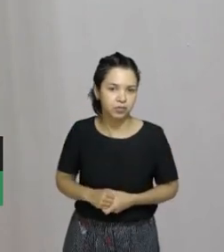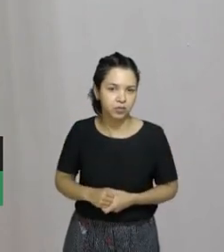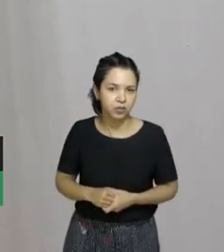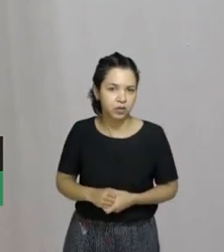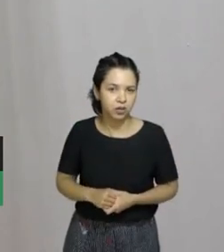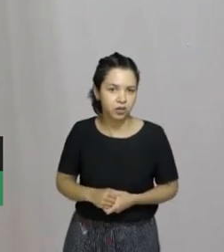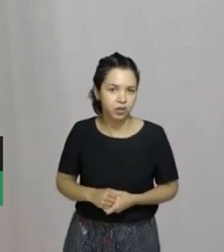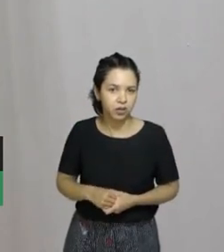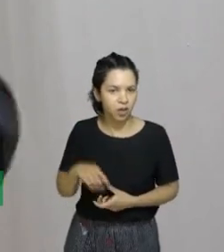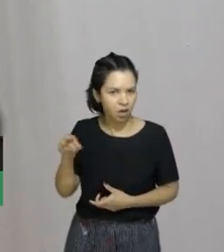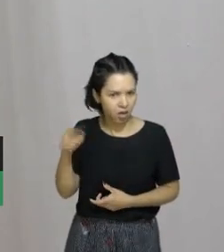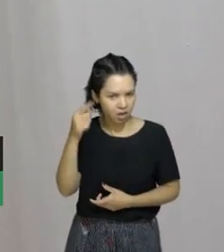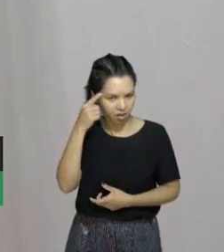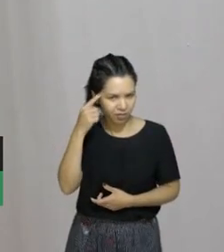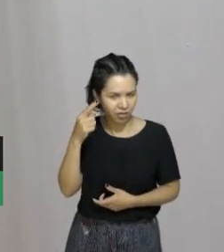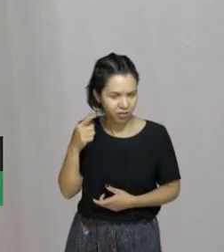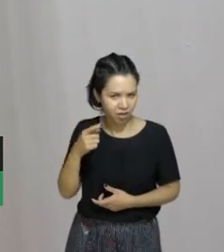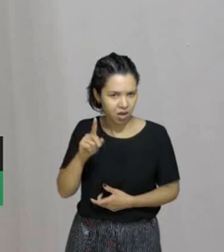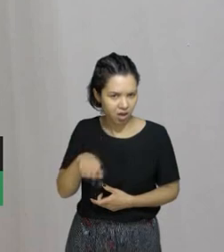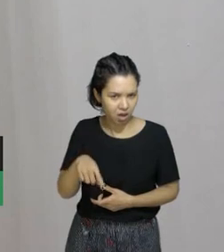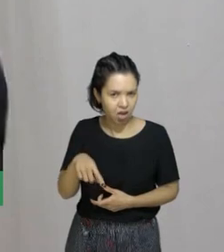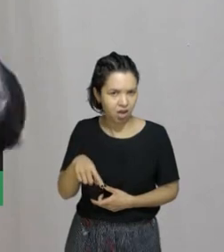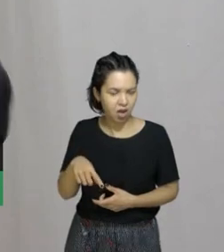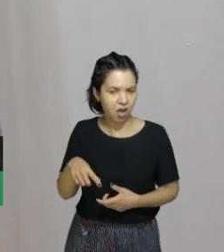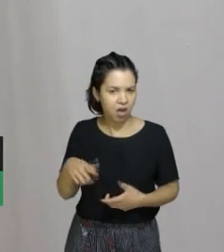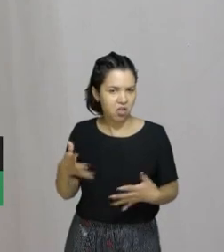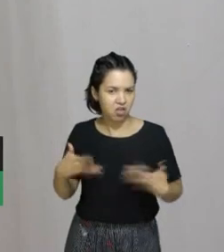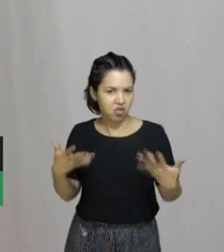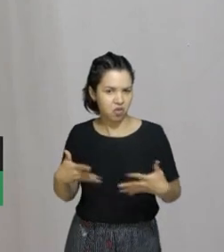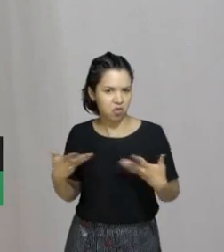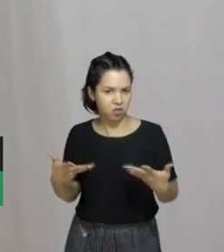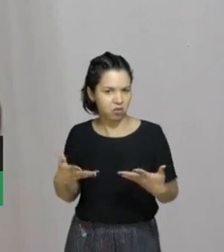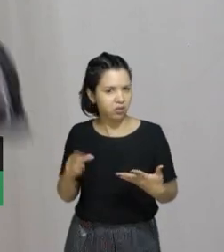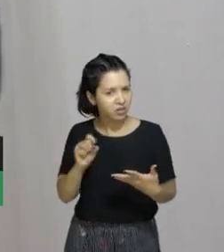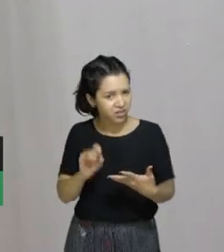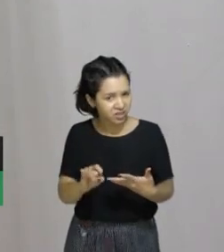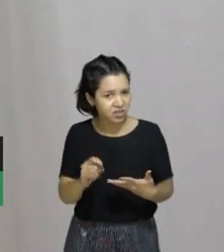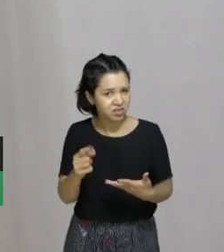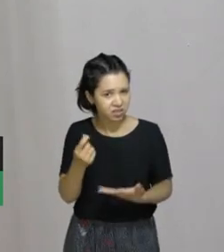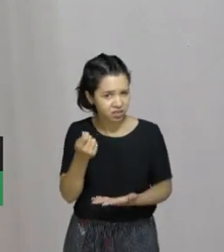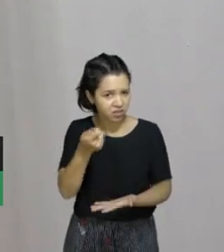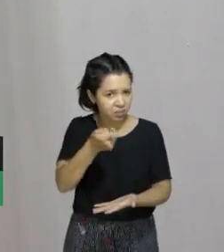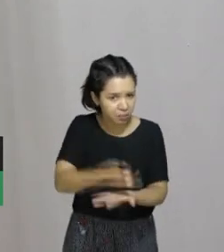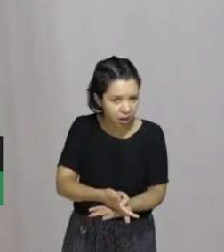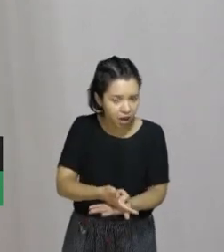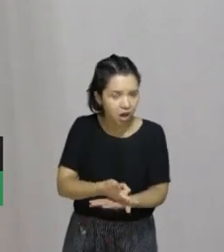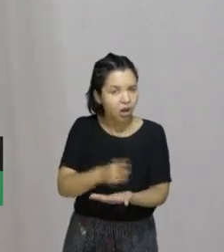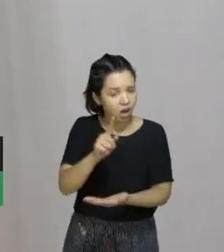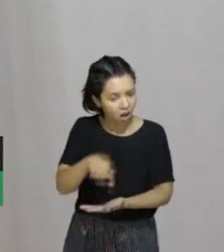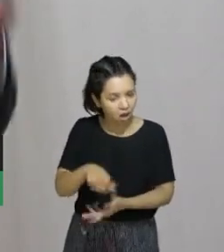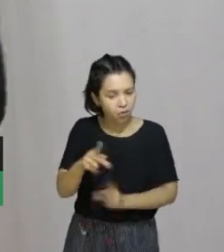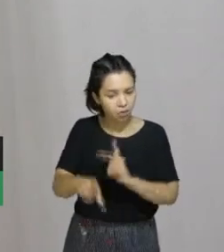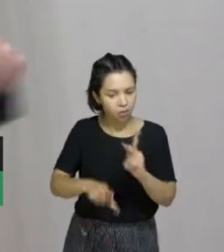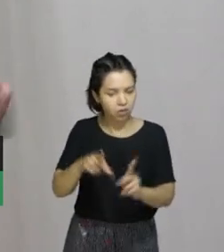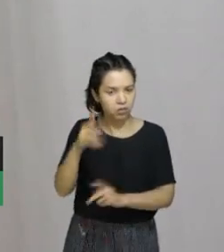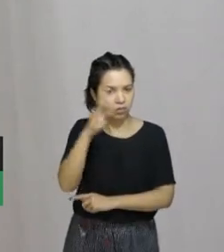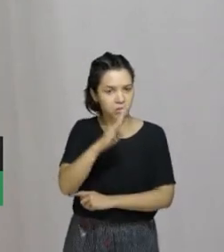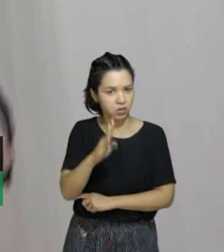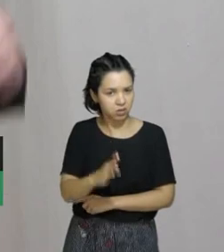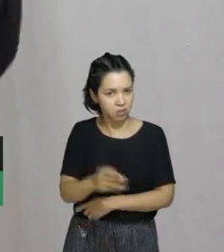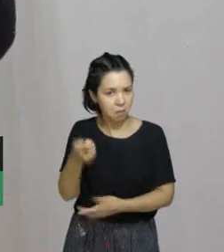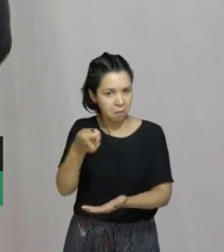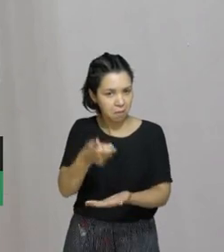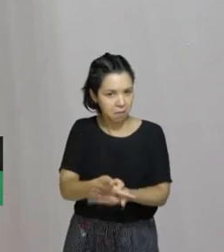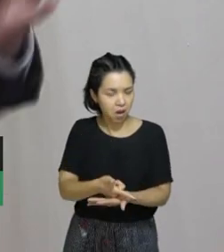diversão. Se promove um evento, tem custo para o evento, é pago com o dinheiro dos brasileiros para apresentar uma